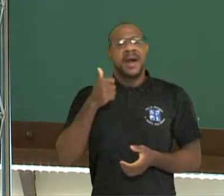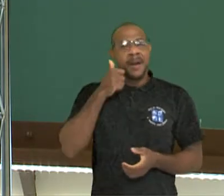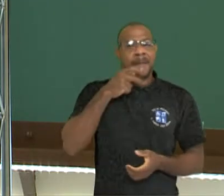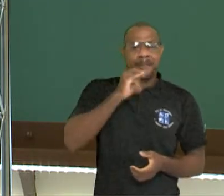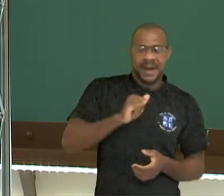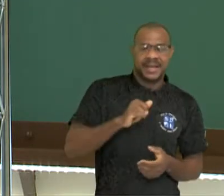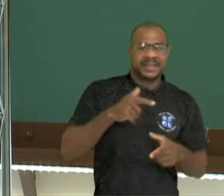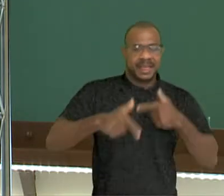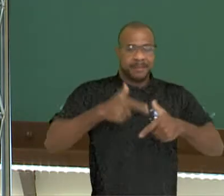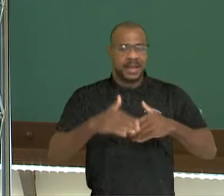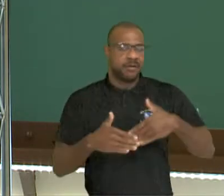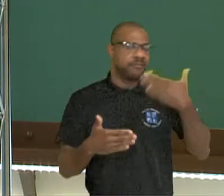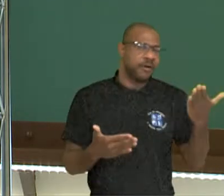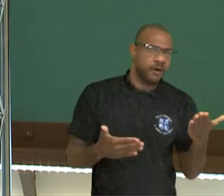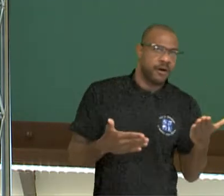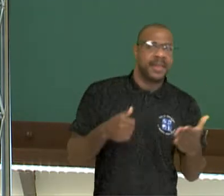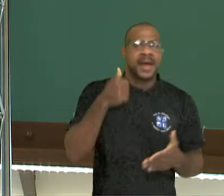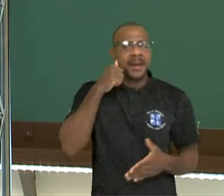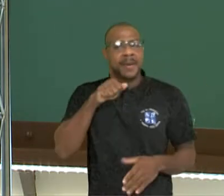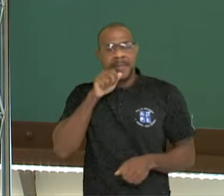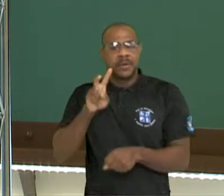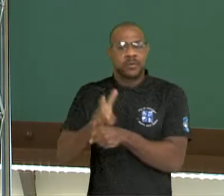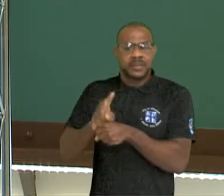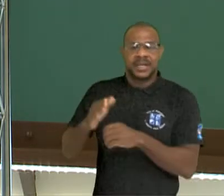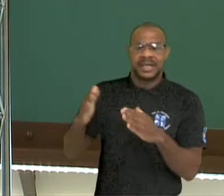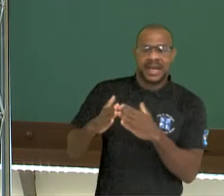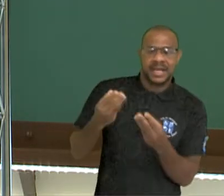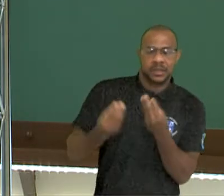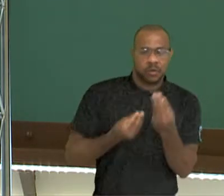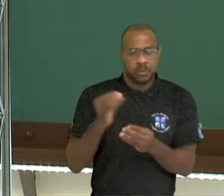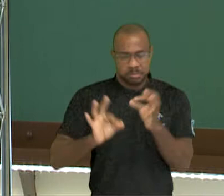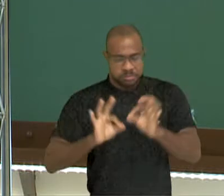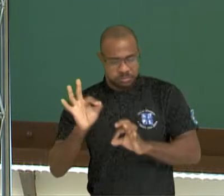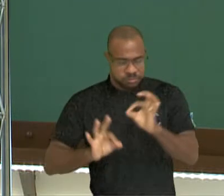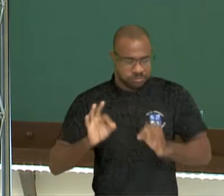os filhinhos todos bonzinhos que sempre ajudam. Eles têm